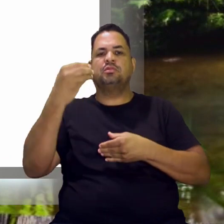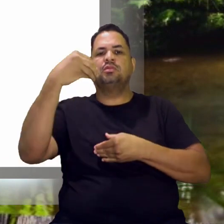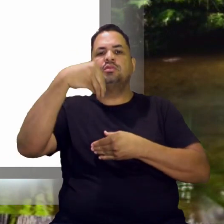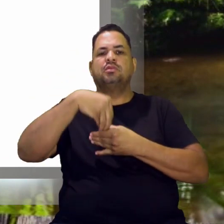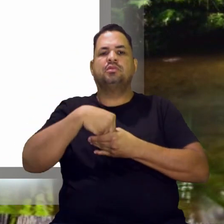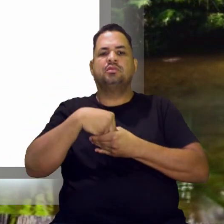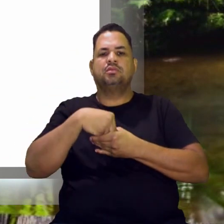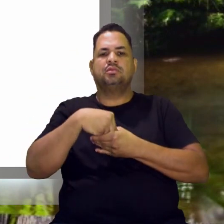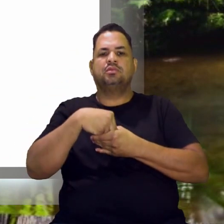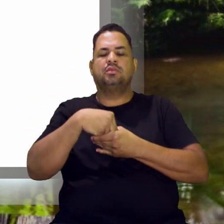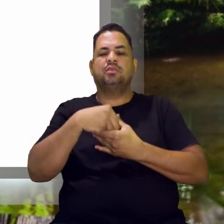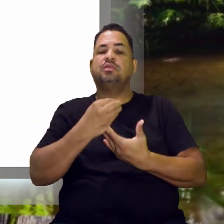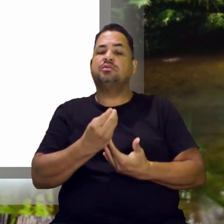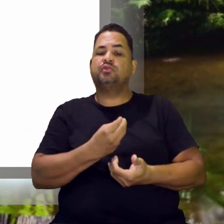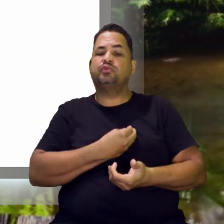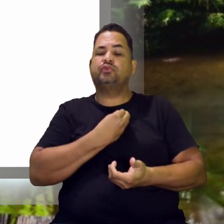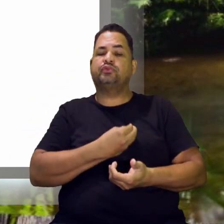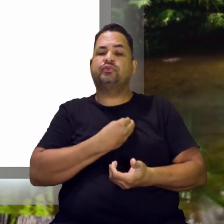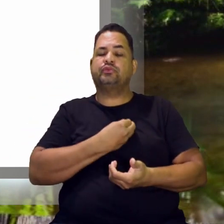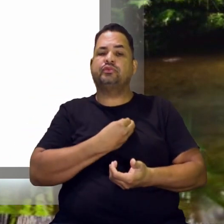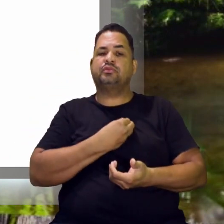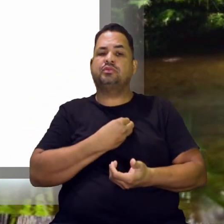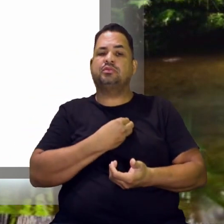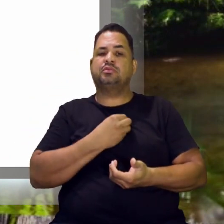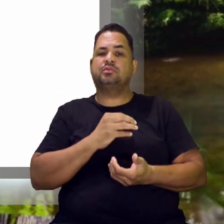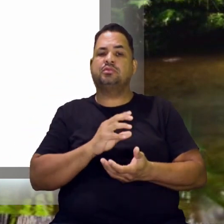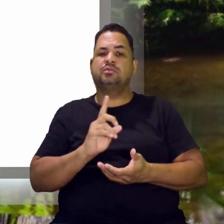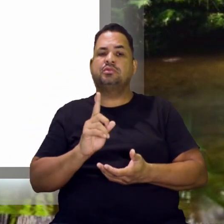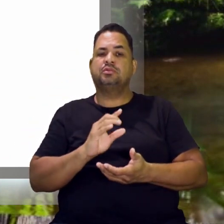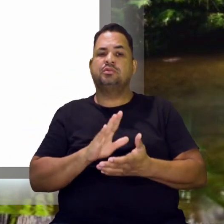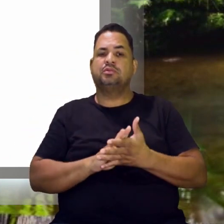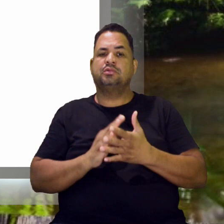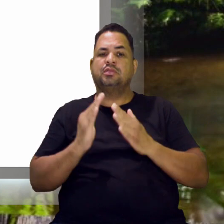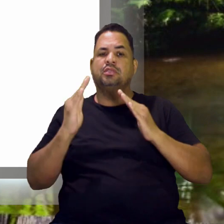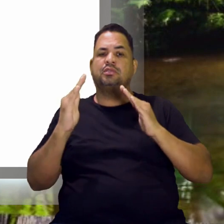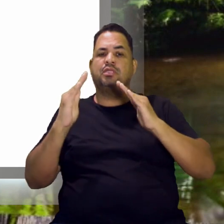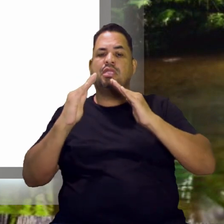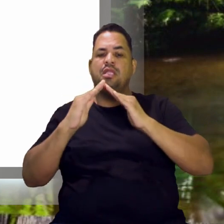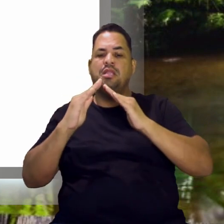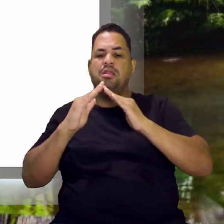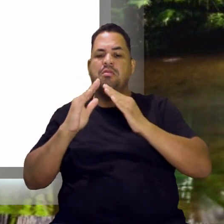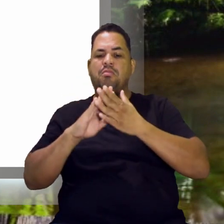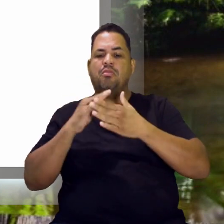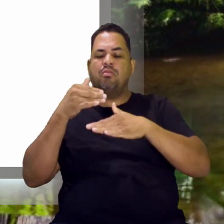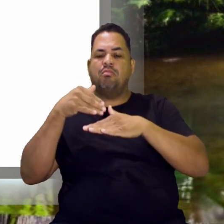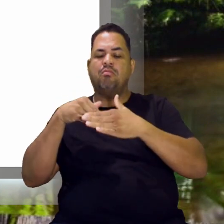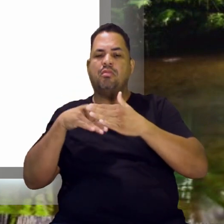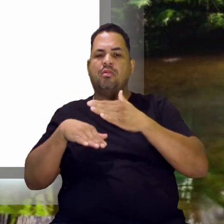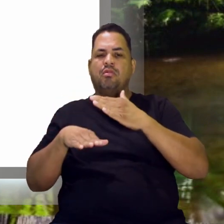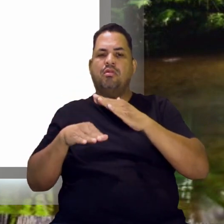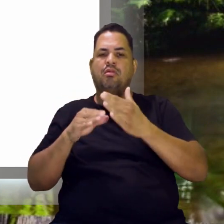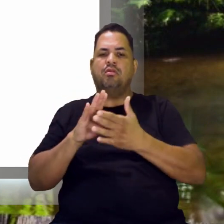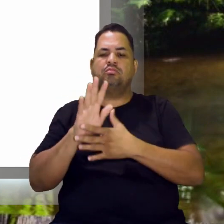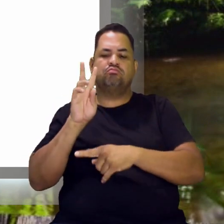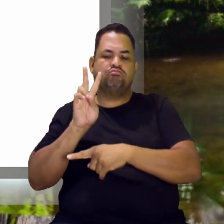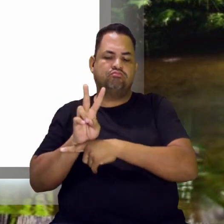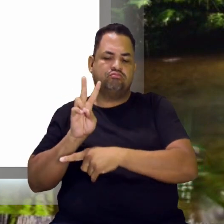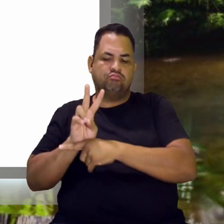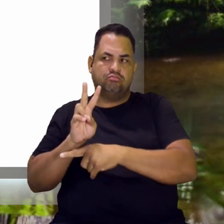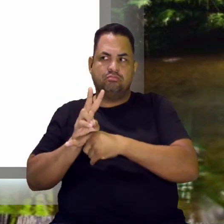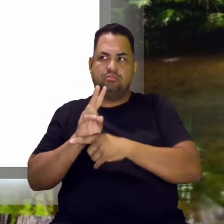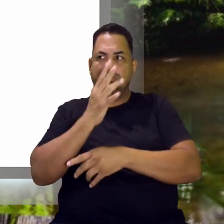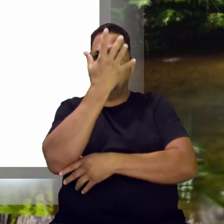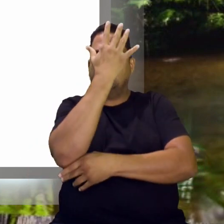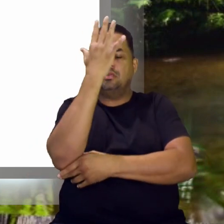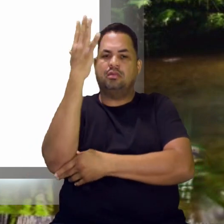parte do conjunto de vida dela. Mas ela não mora na árvore, tá bom? Ou ela não só